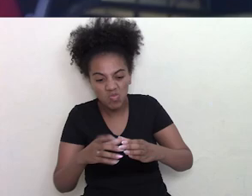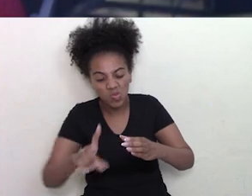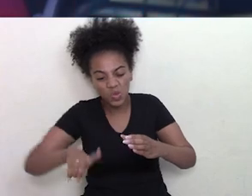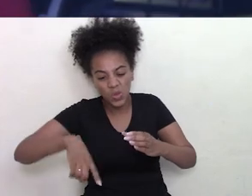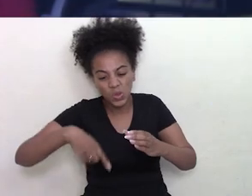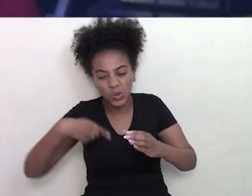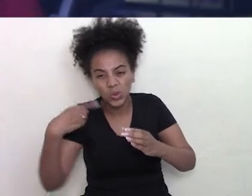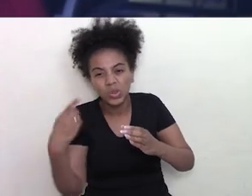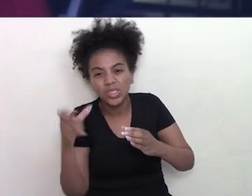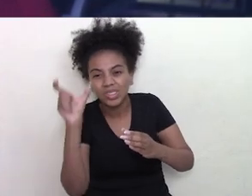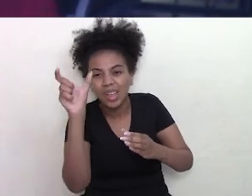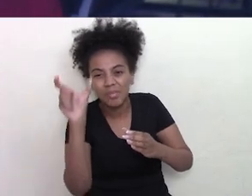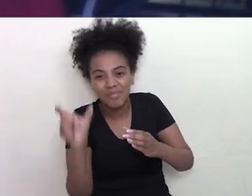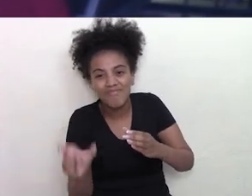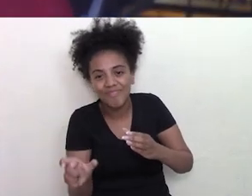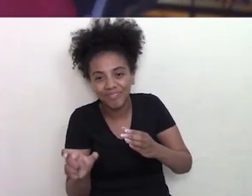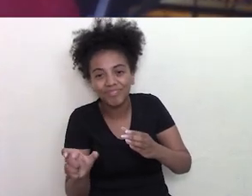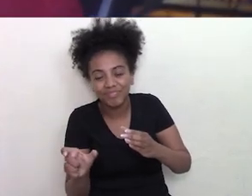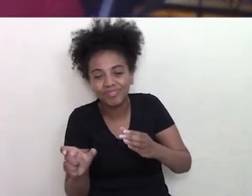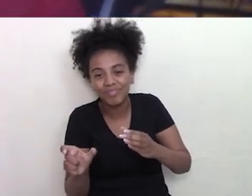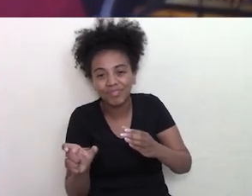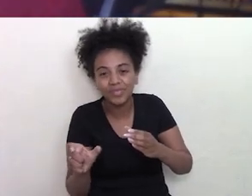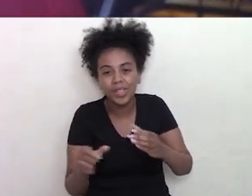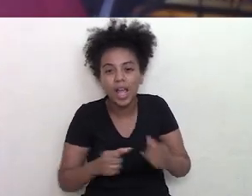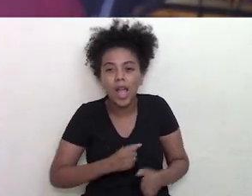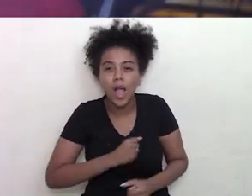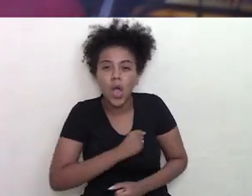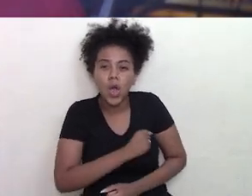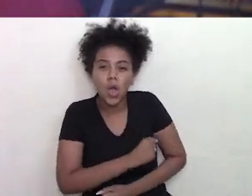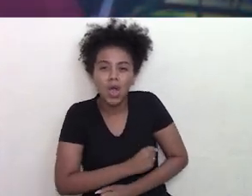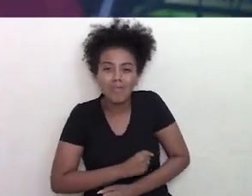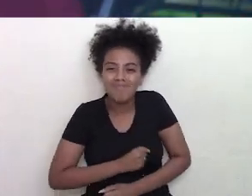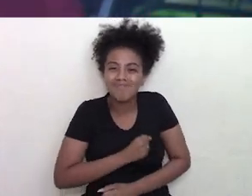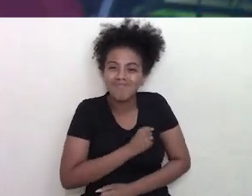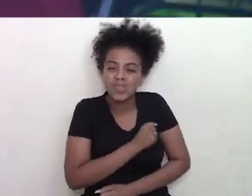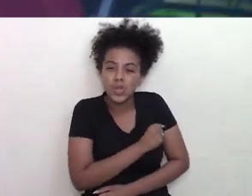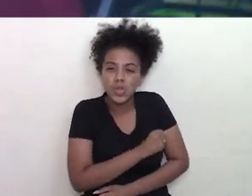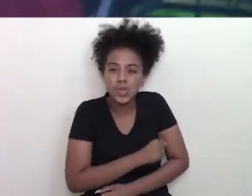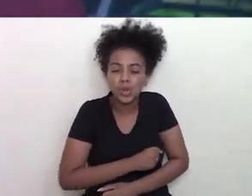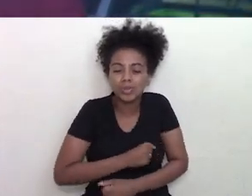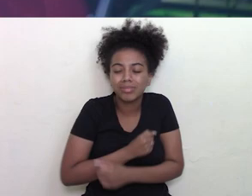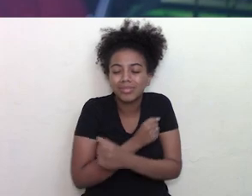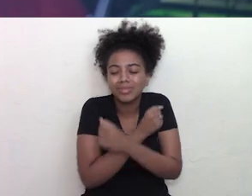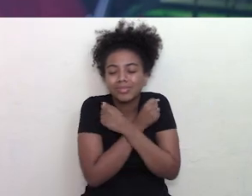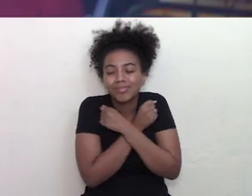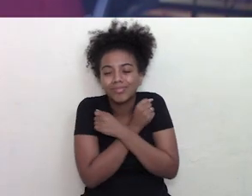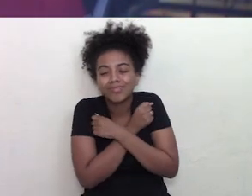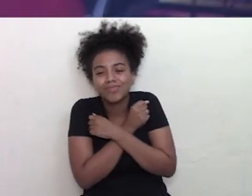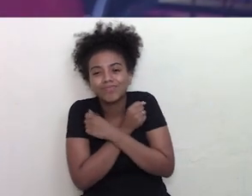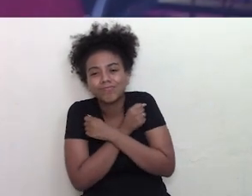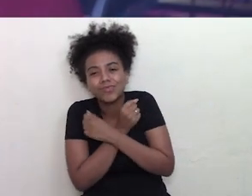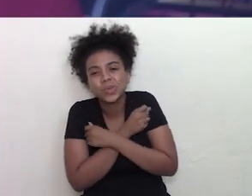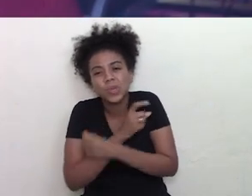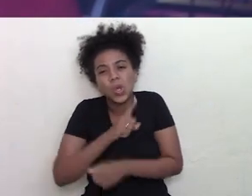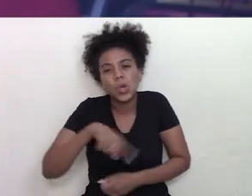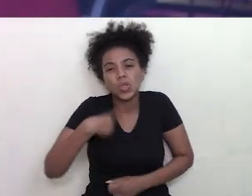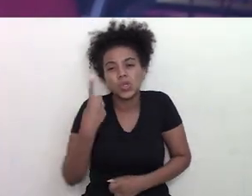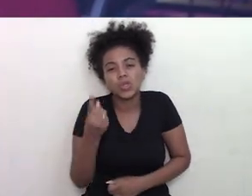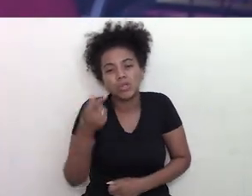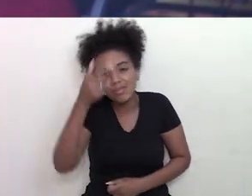espaço pra outro alguém. Minha saudade só cabe no seu abraço, ou de mais